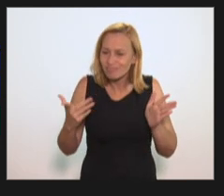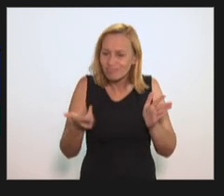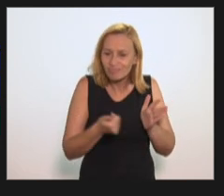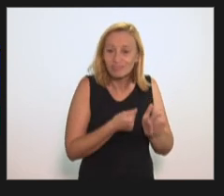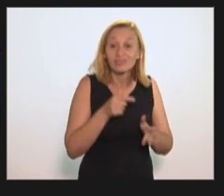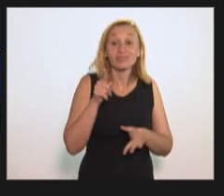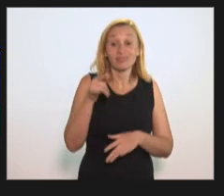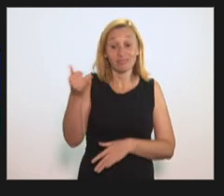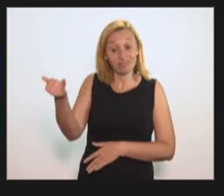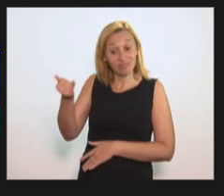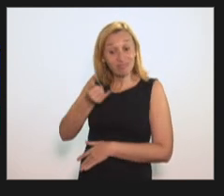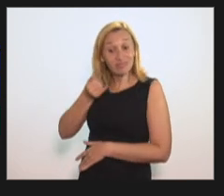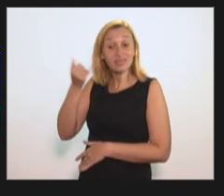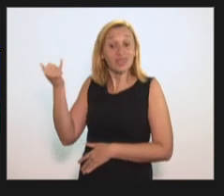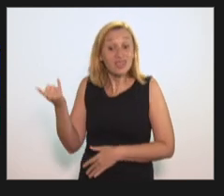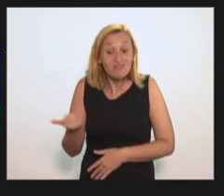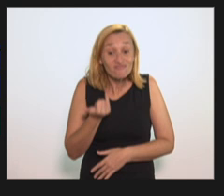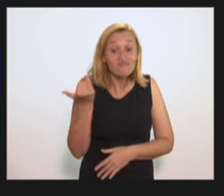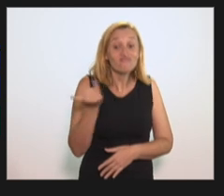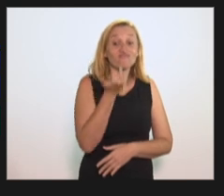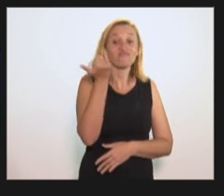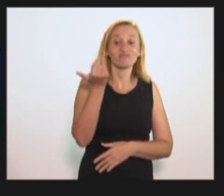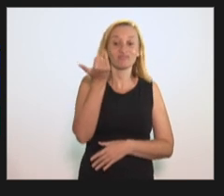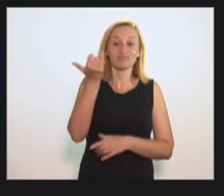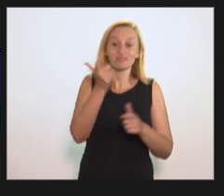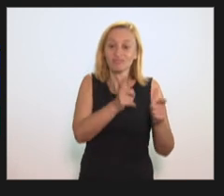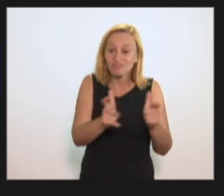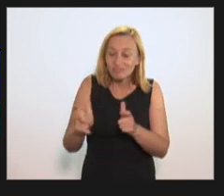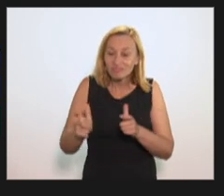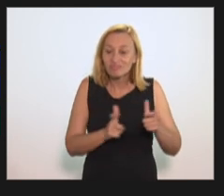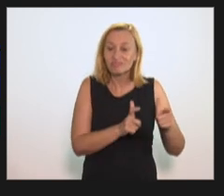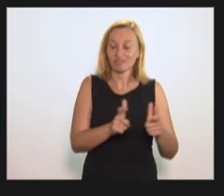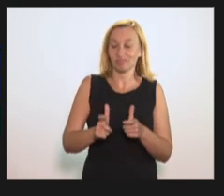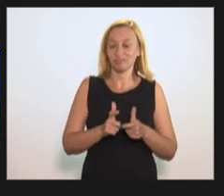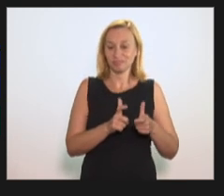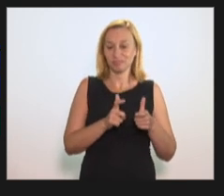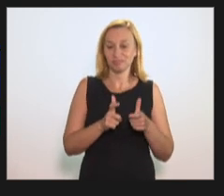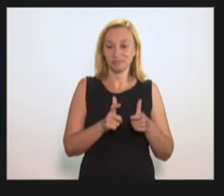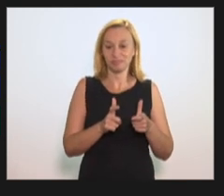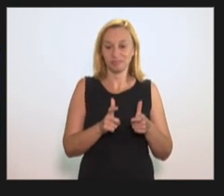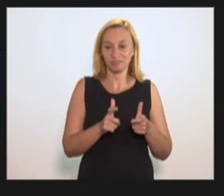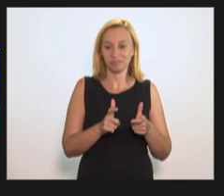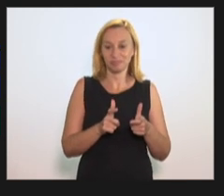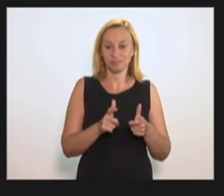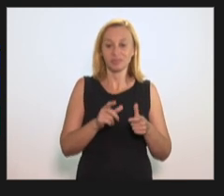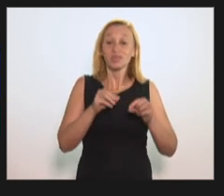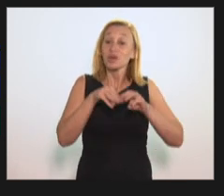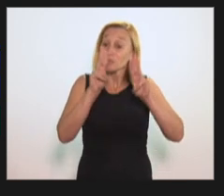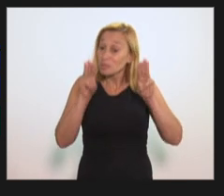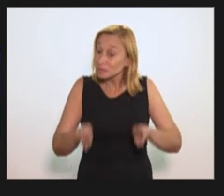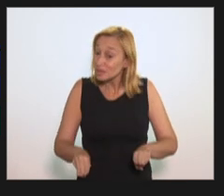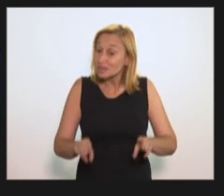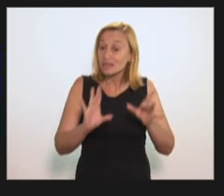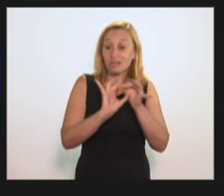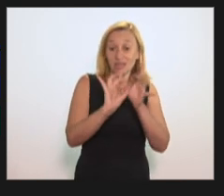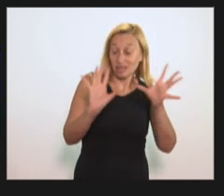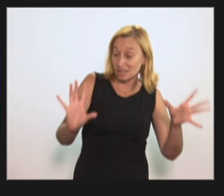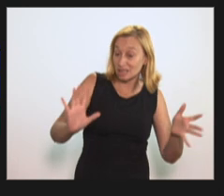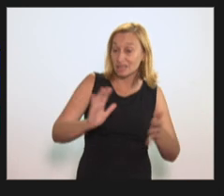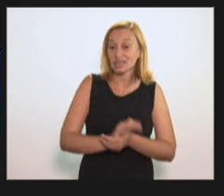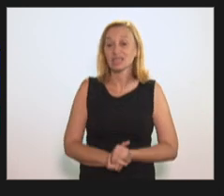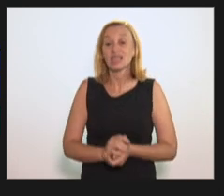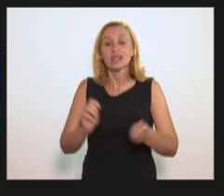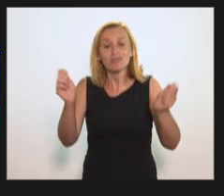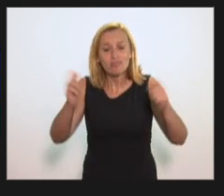disse aqui a importância dos espaços que estão constituídos como museus a céu aberto essa